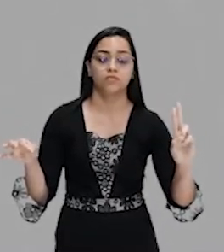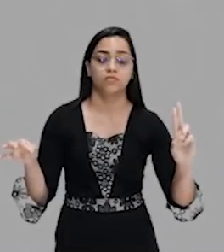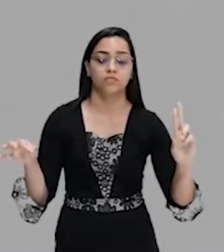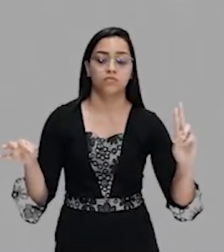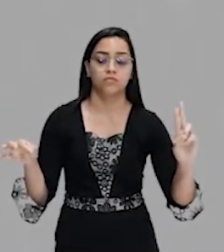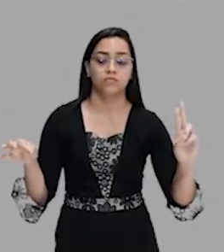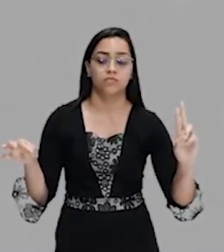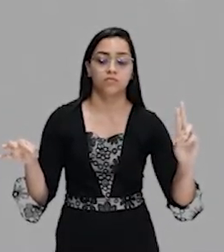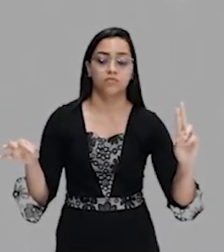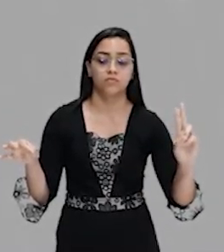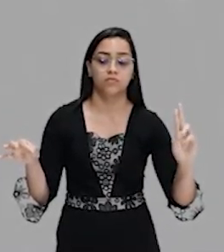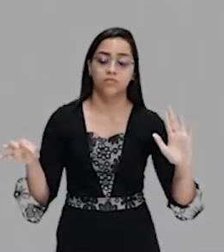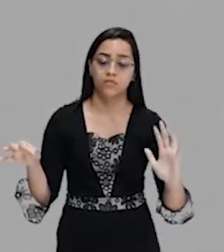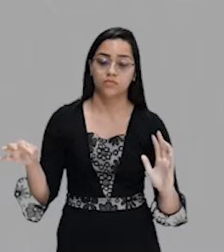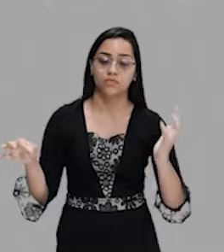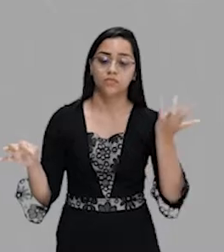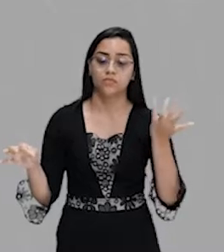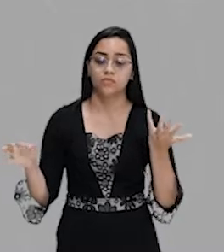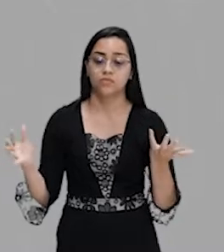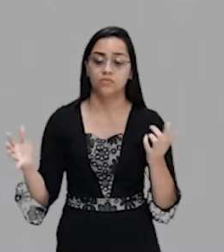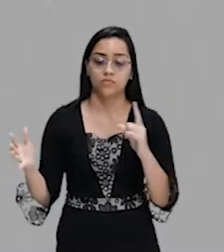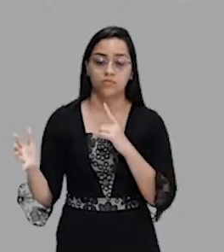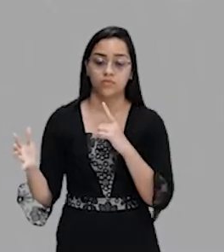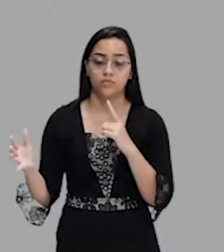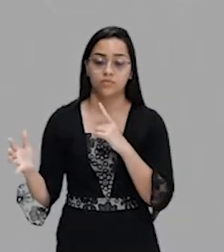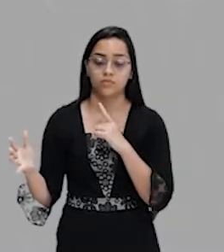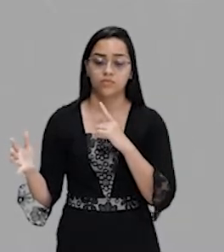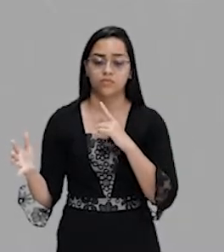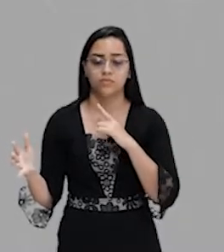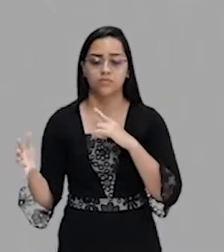apogeu ele acontece aí a